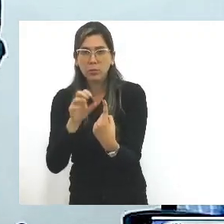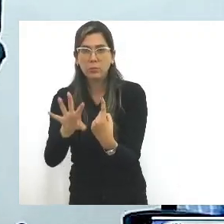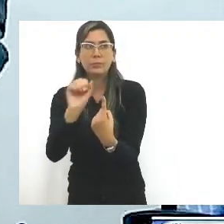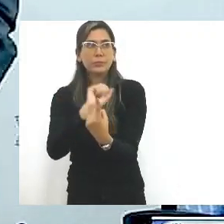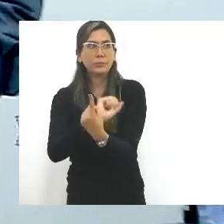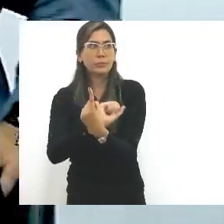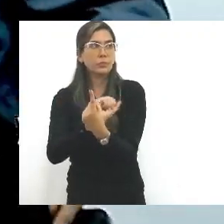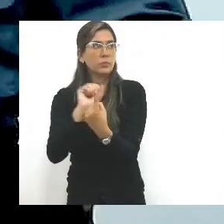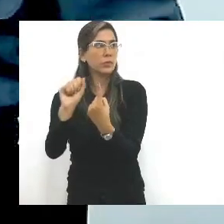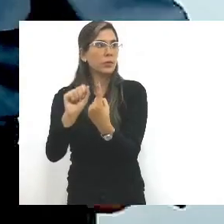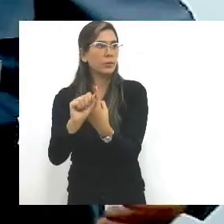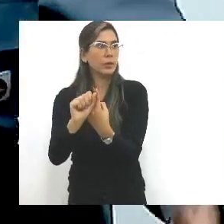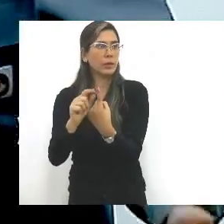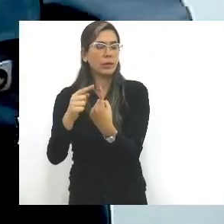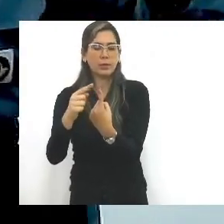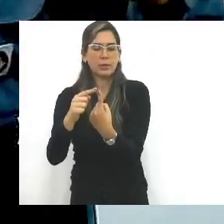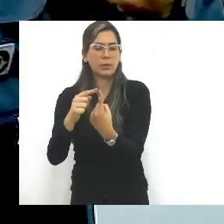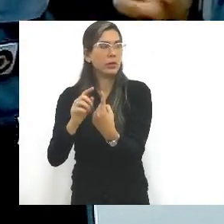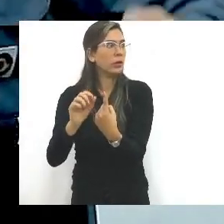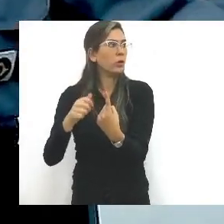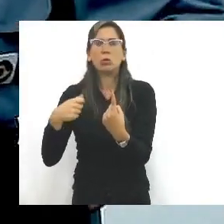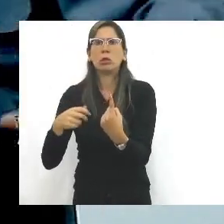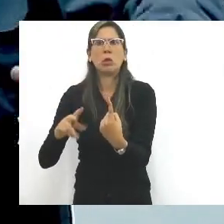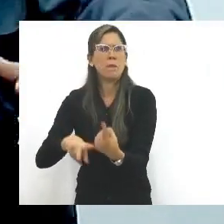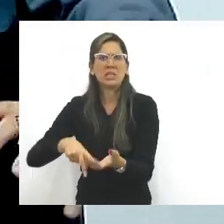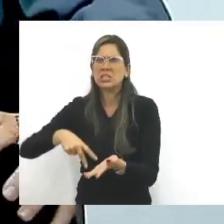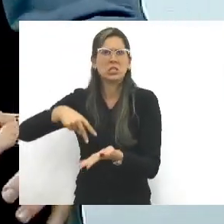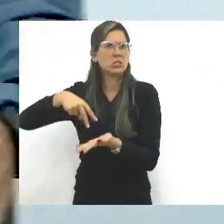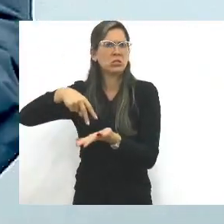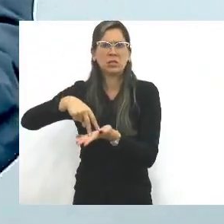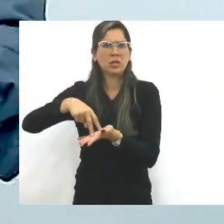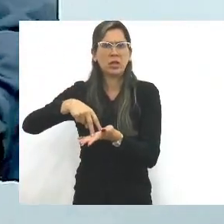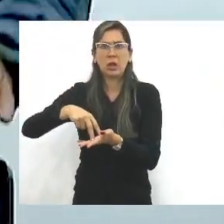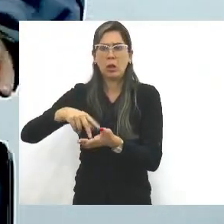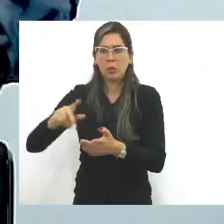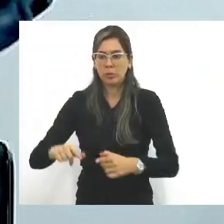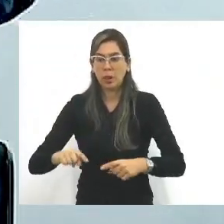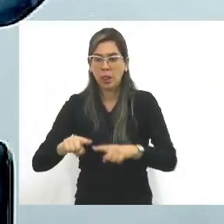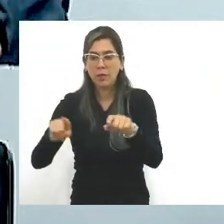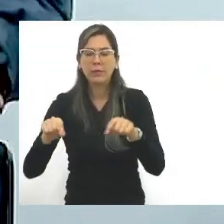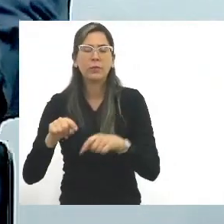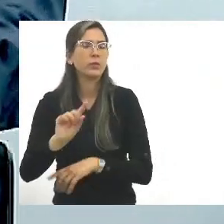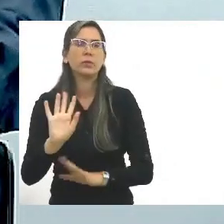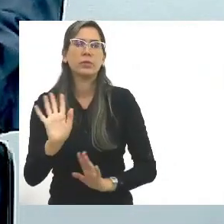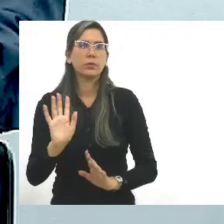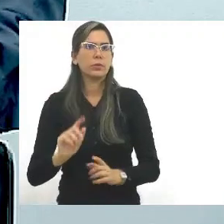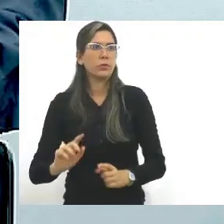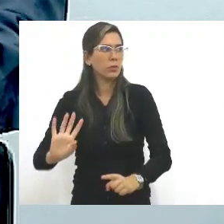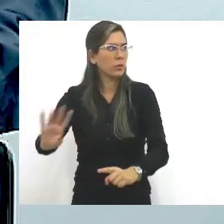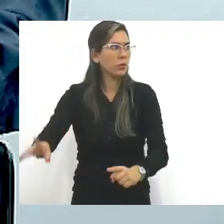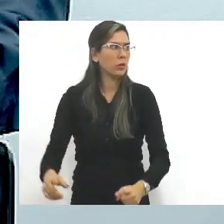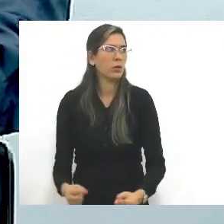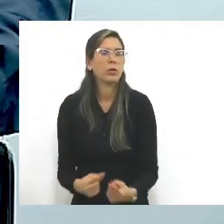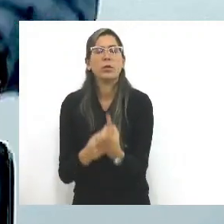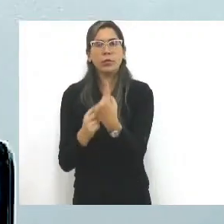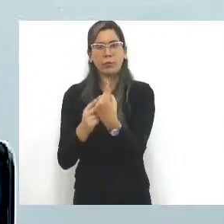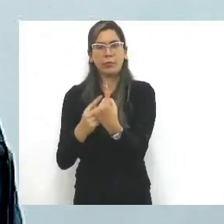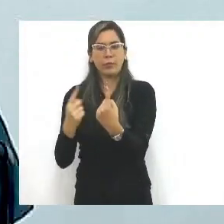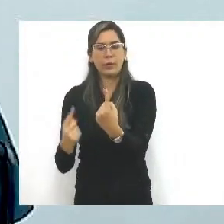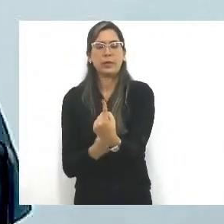passa, tudo bem? Então, eu não preciso levantar ele, não preciso levar ele para o meio da sala, simplesmente eu me posiciono atrás do coronel